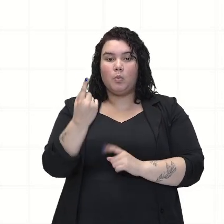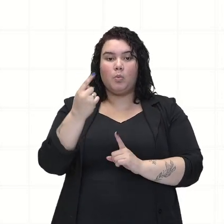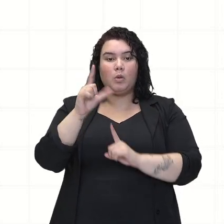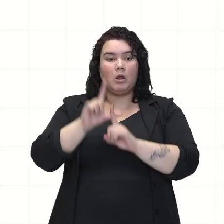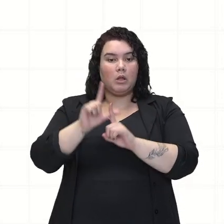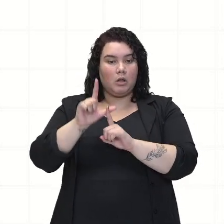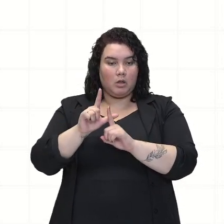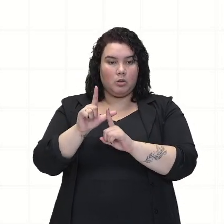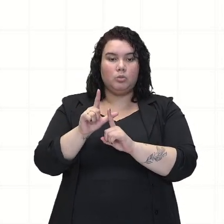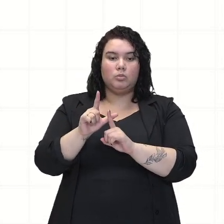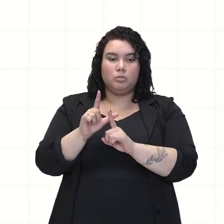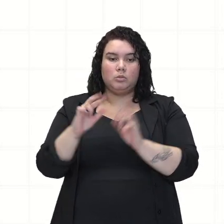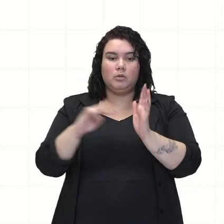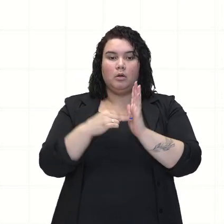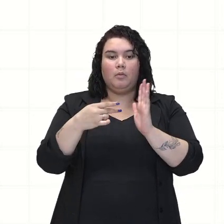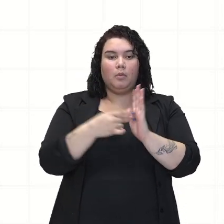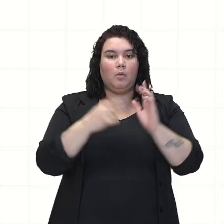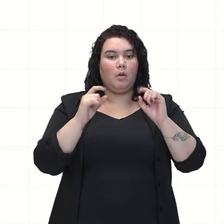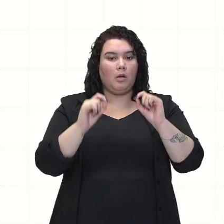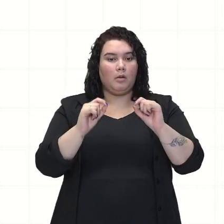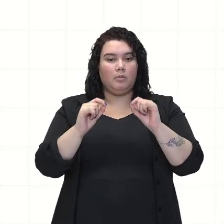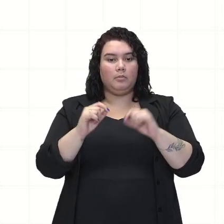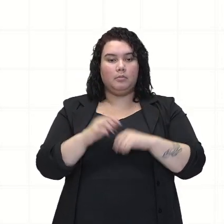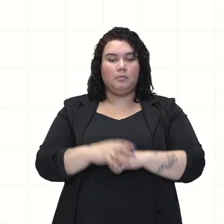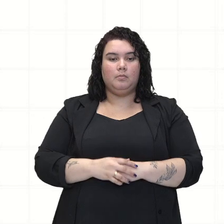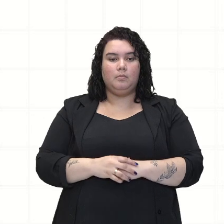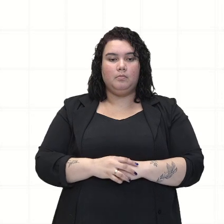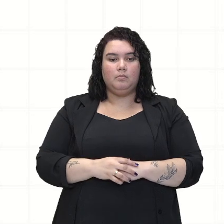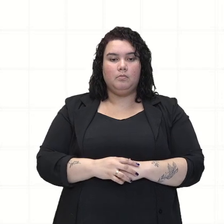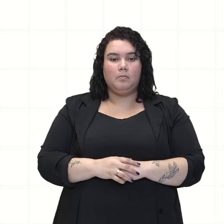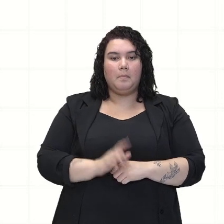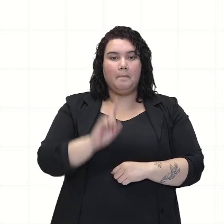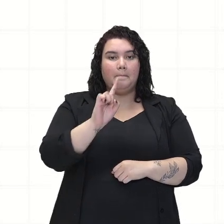Você vai lembrar aqui, ó, 1.000